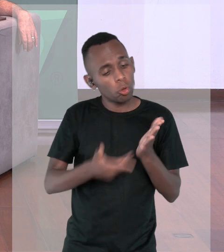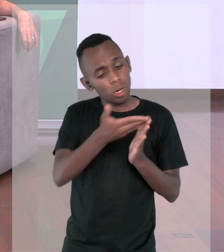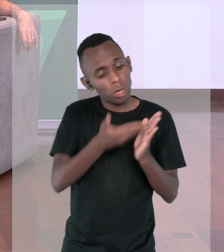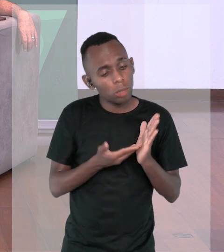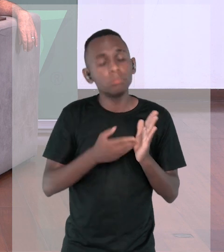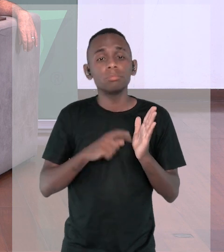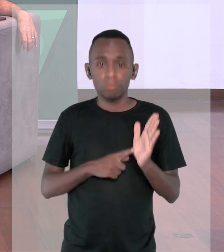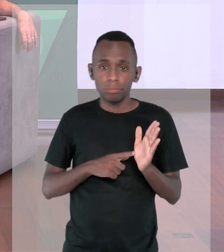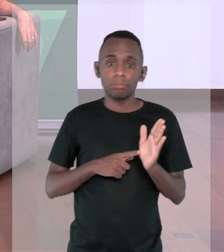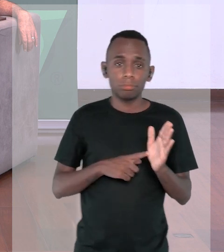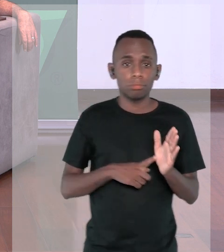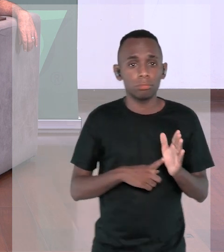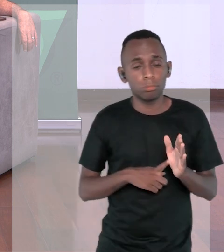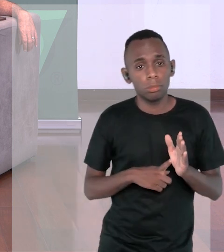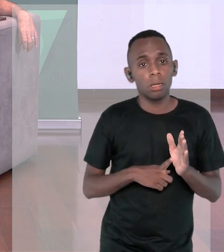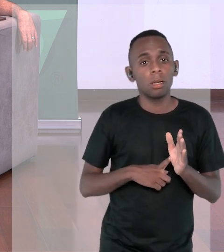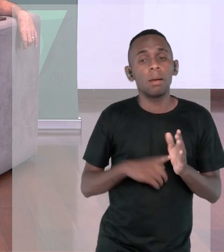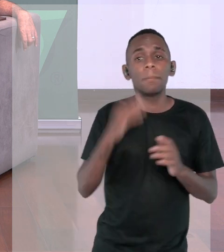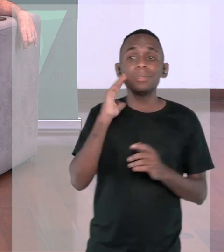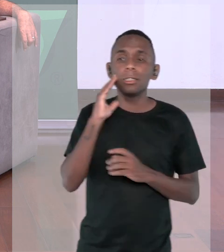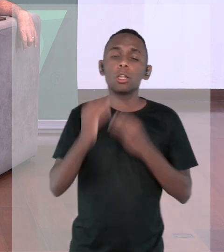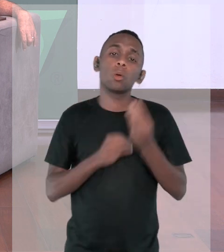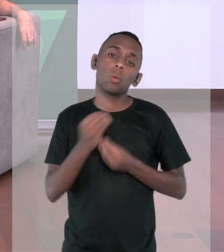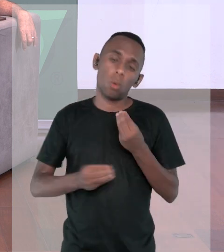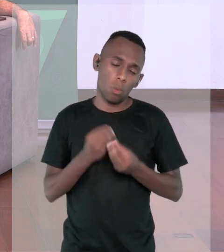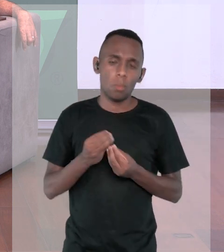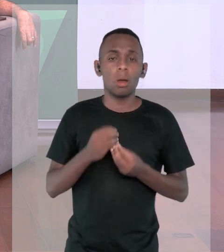jornalzinho para entender como é que é.